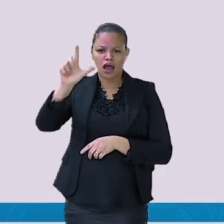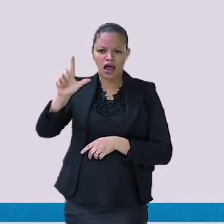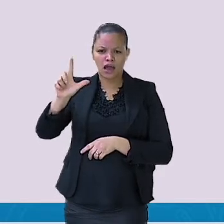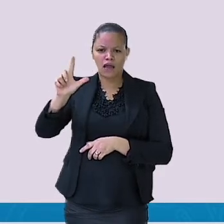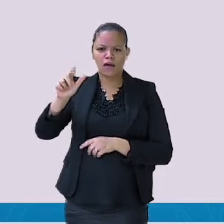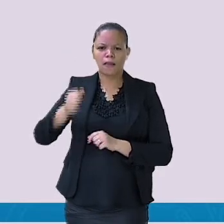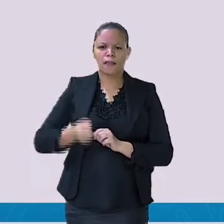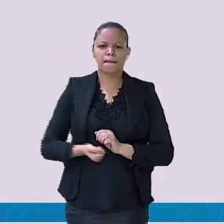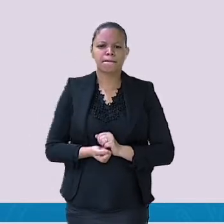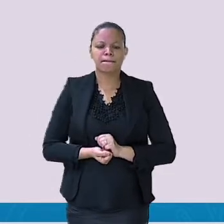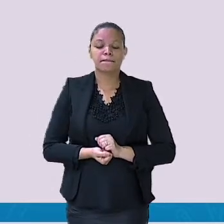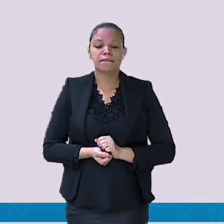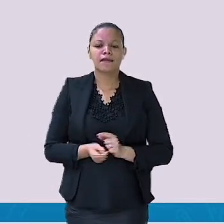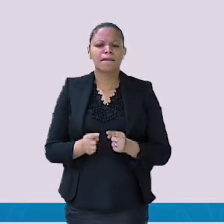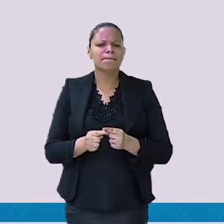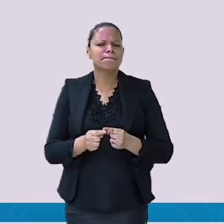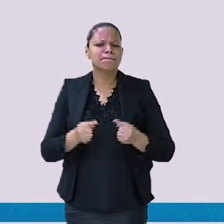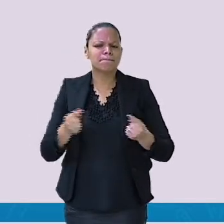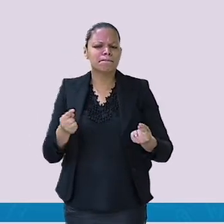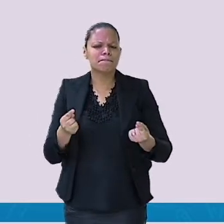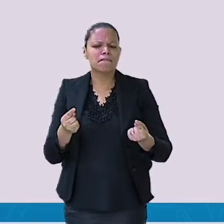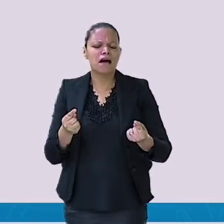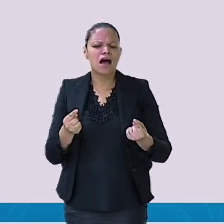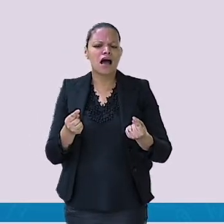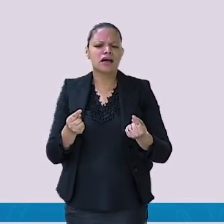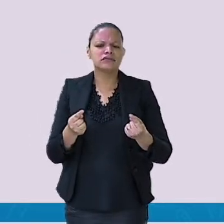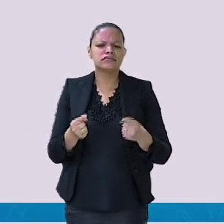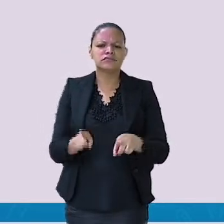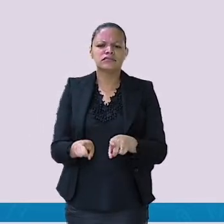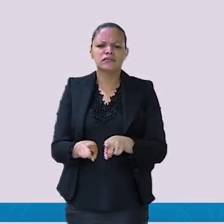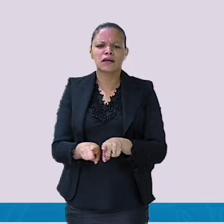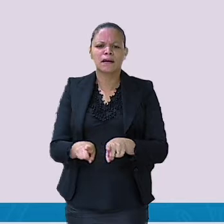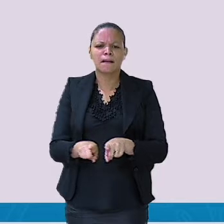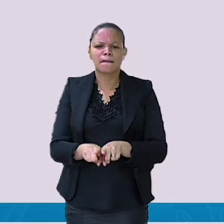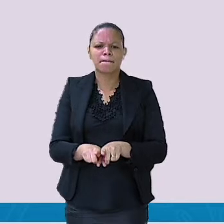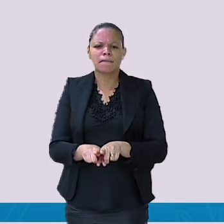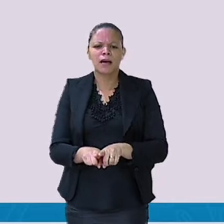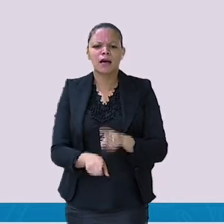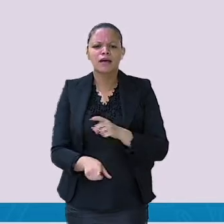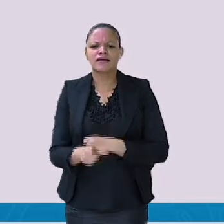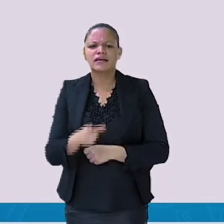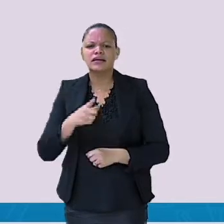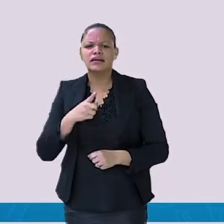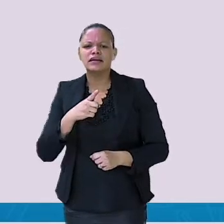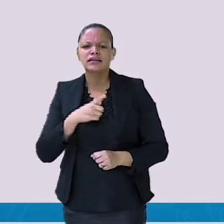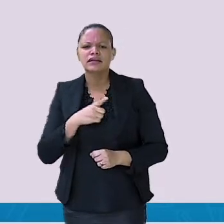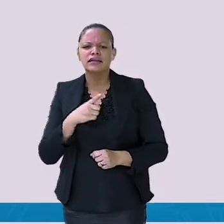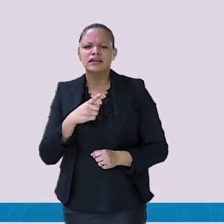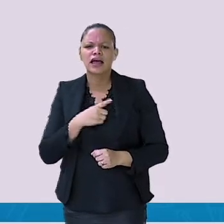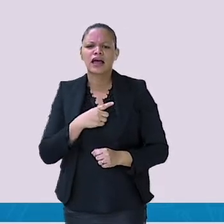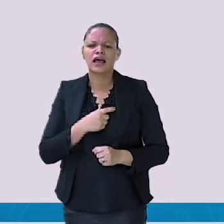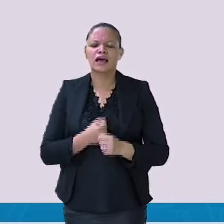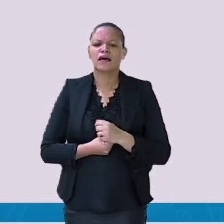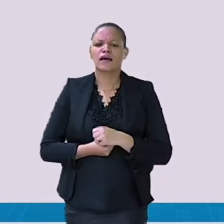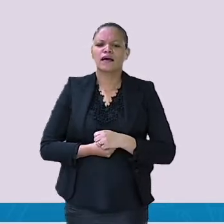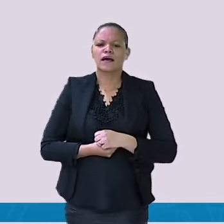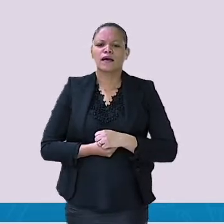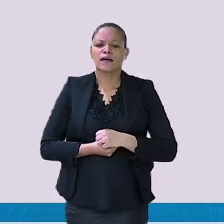valor em litros? Então, o quilolitro em litros é 1000,